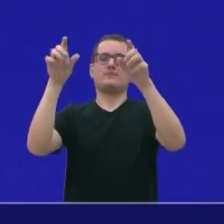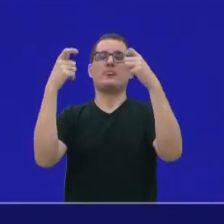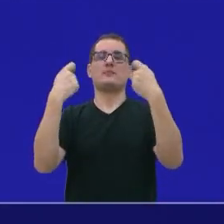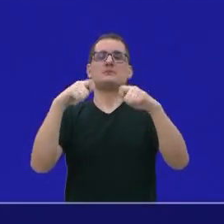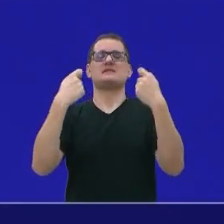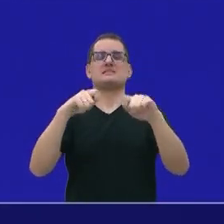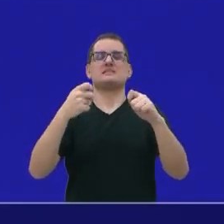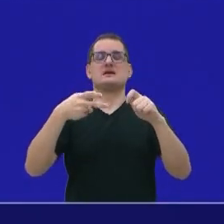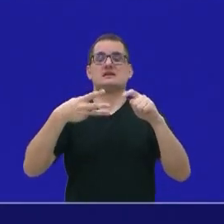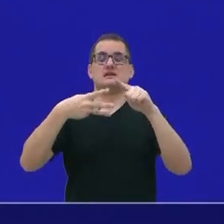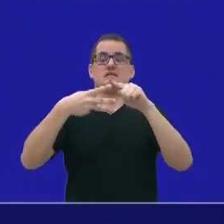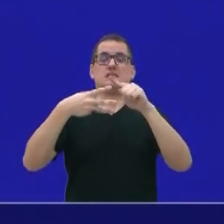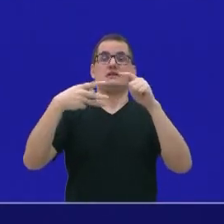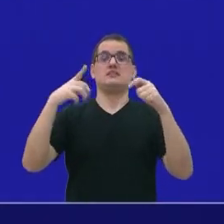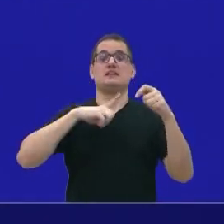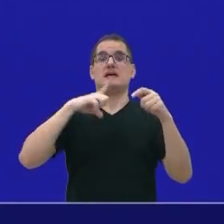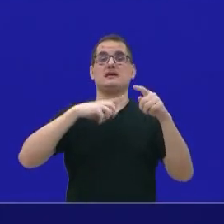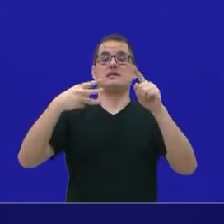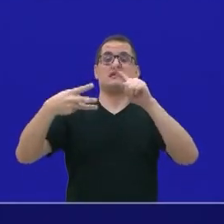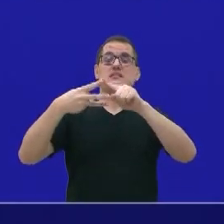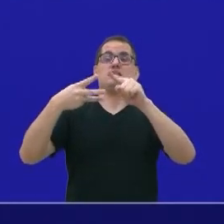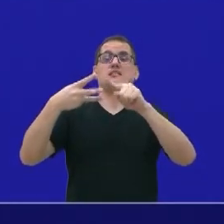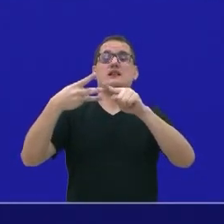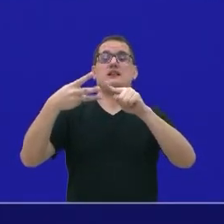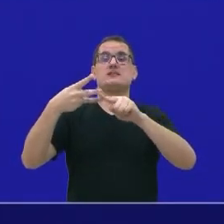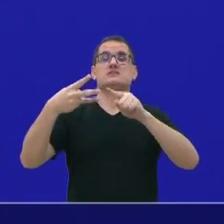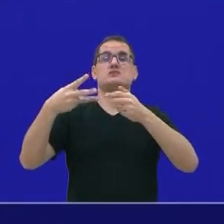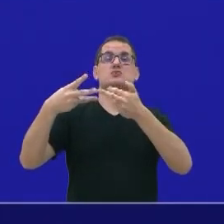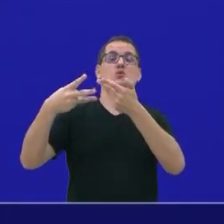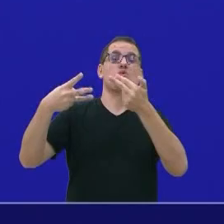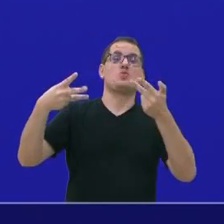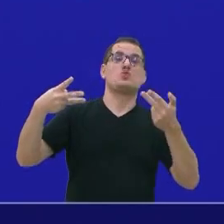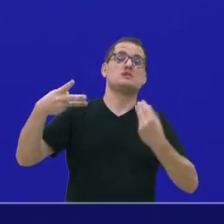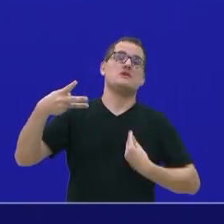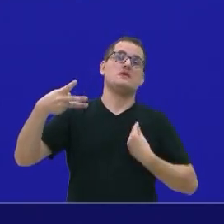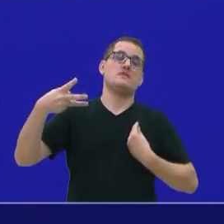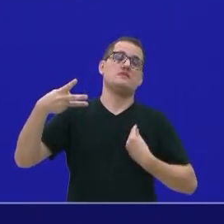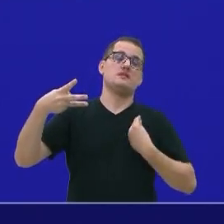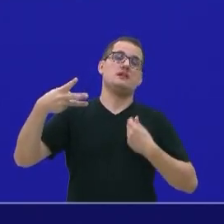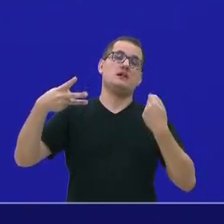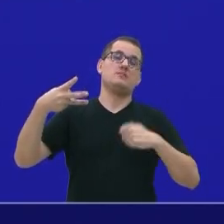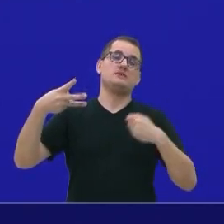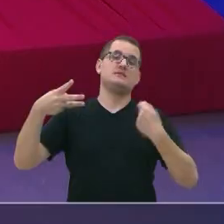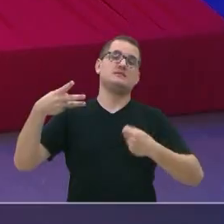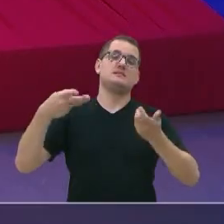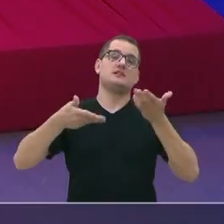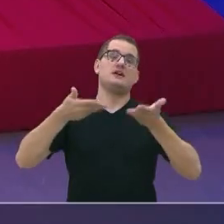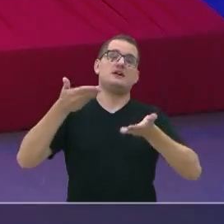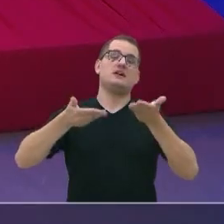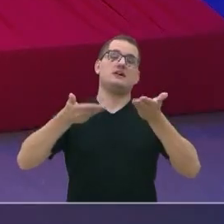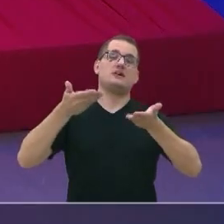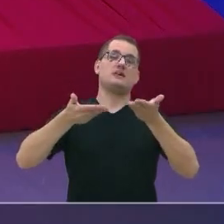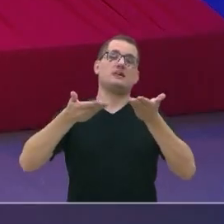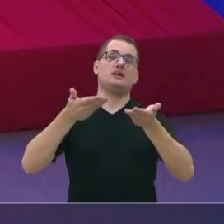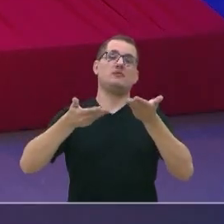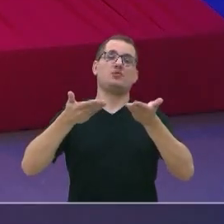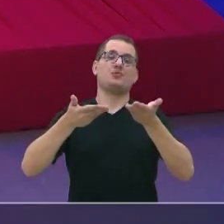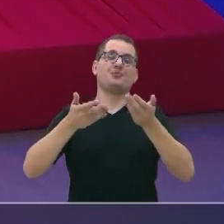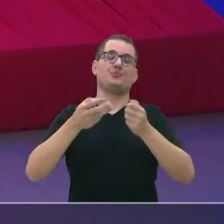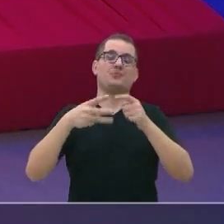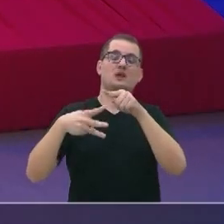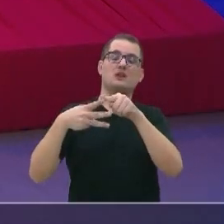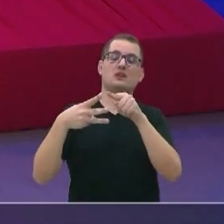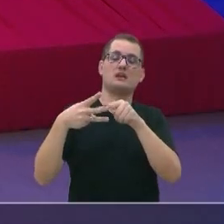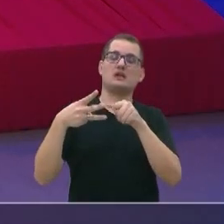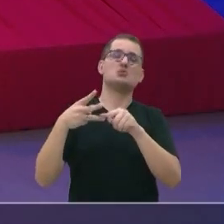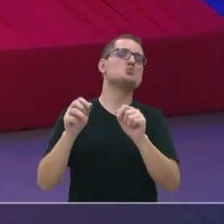três situações na nossa vida que precisam estar equilibradas. Qual